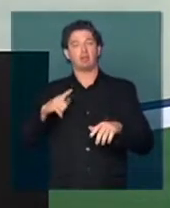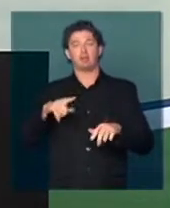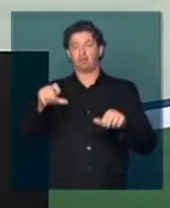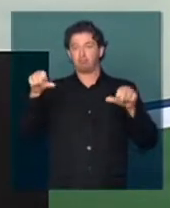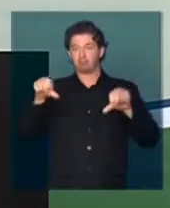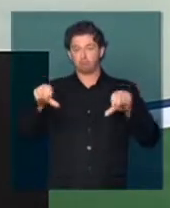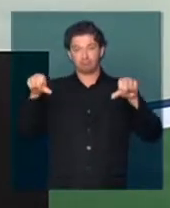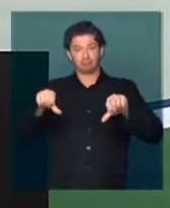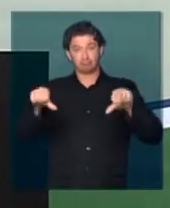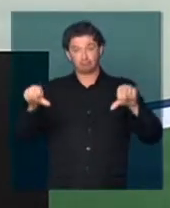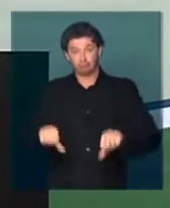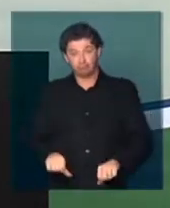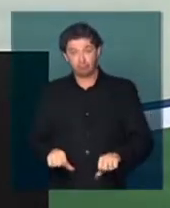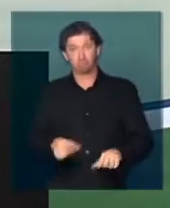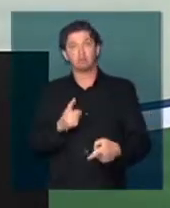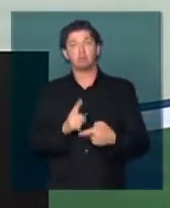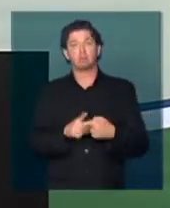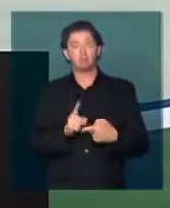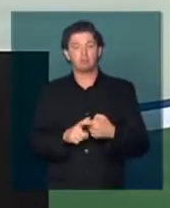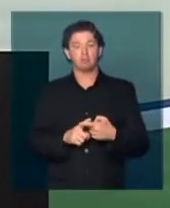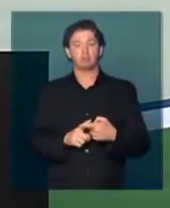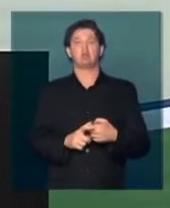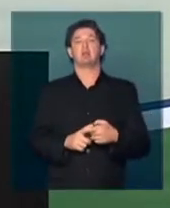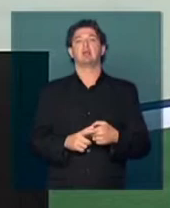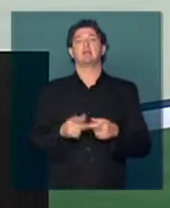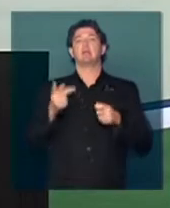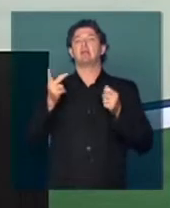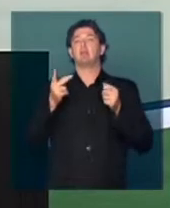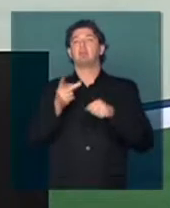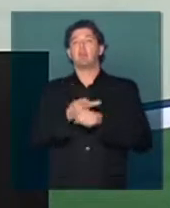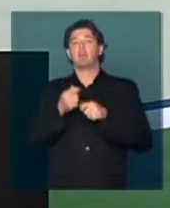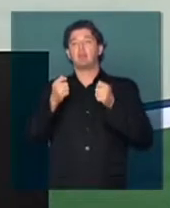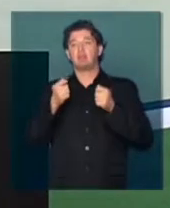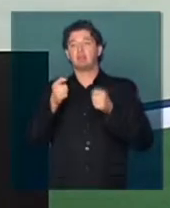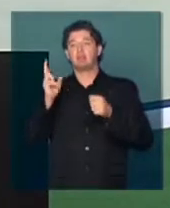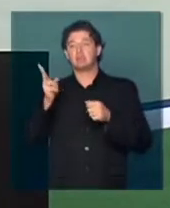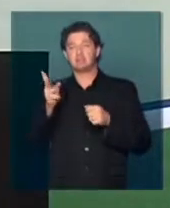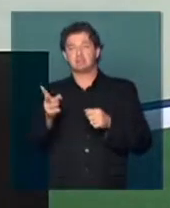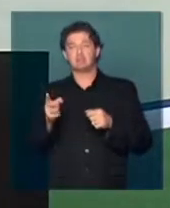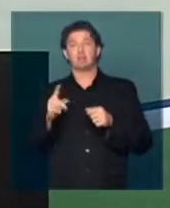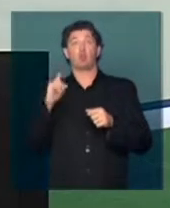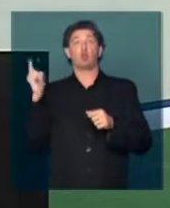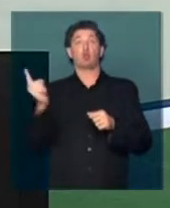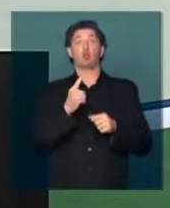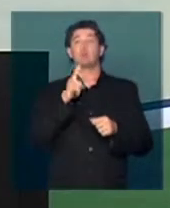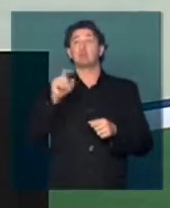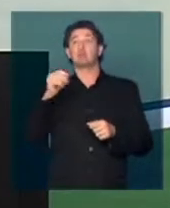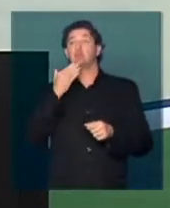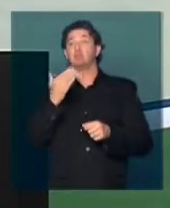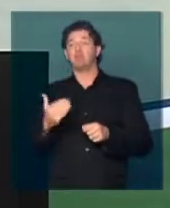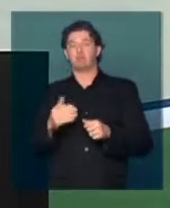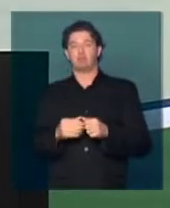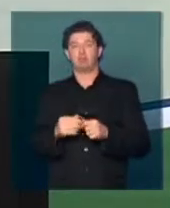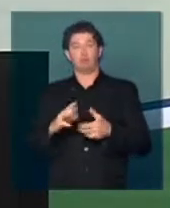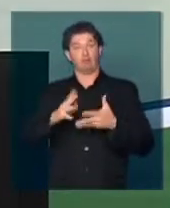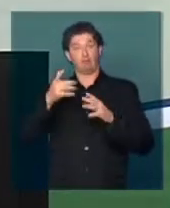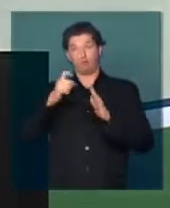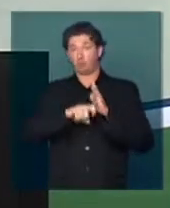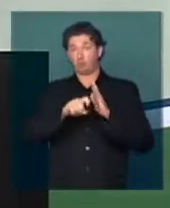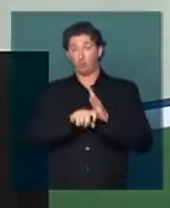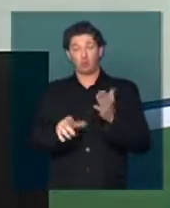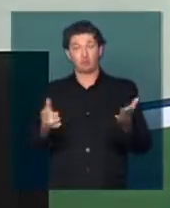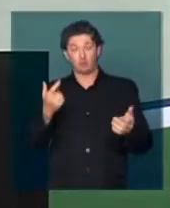afundado porque procura construir políticas eleitas por unanimidade. Vide a reforma